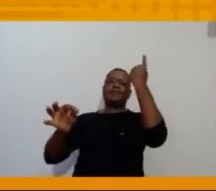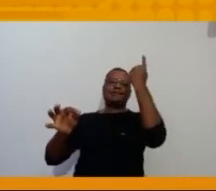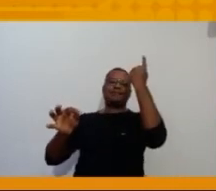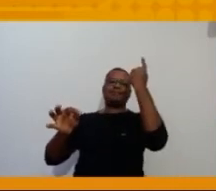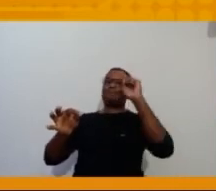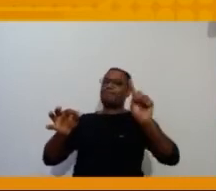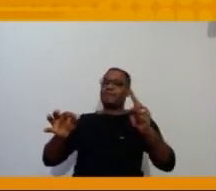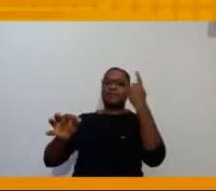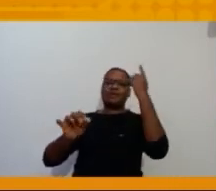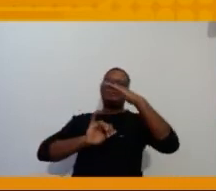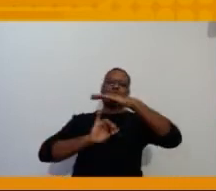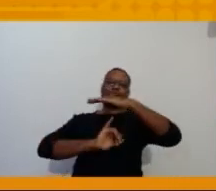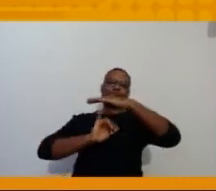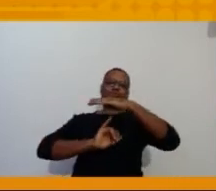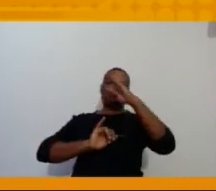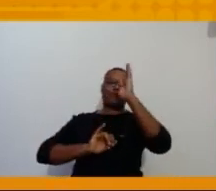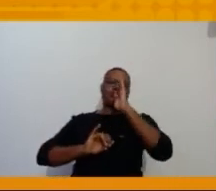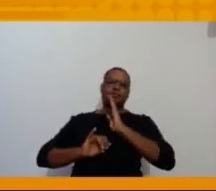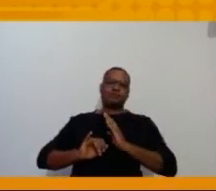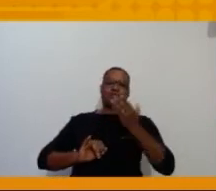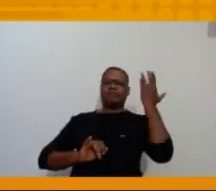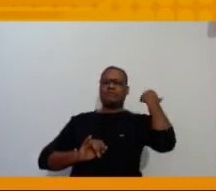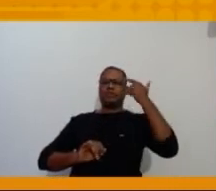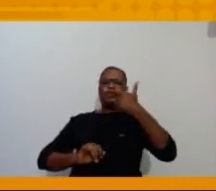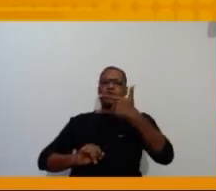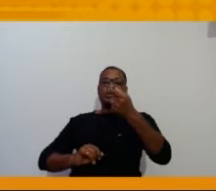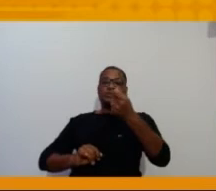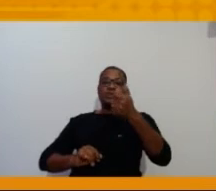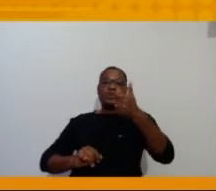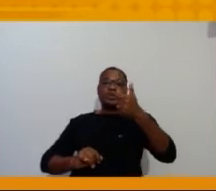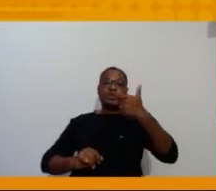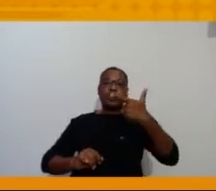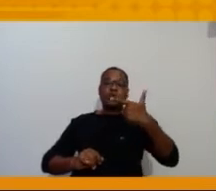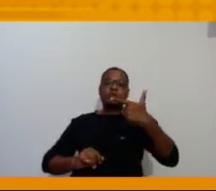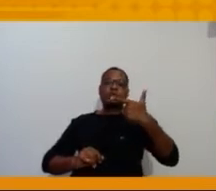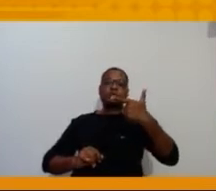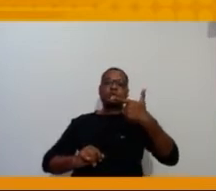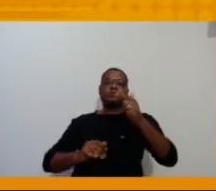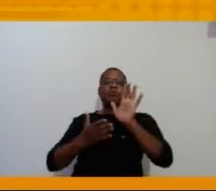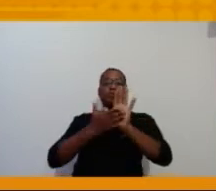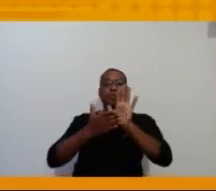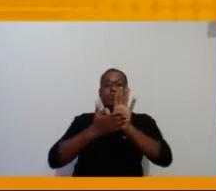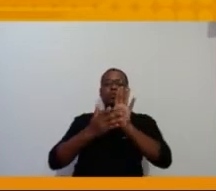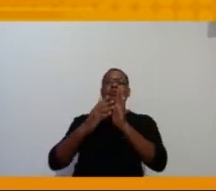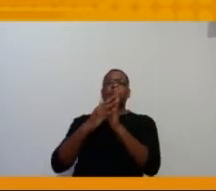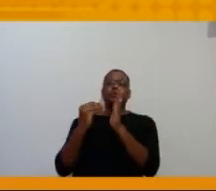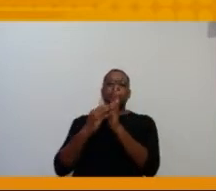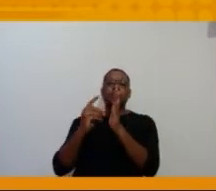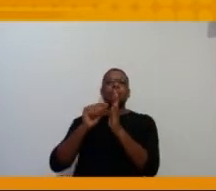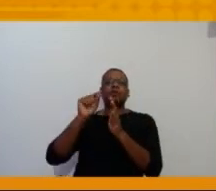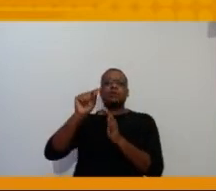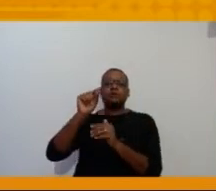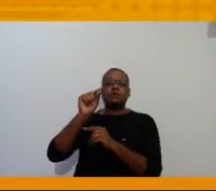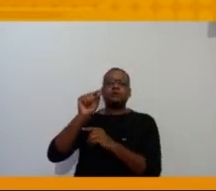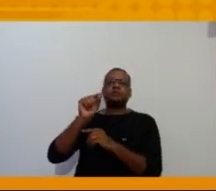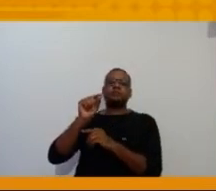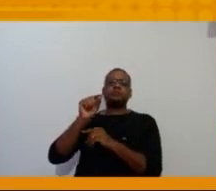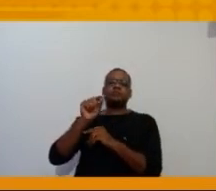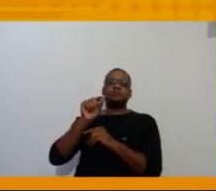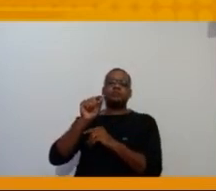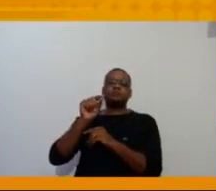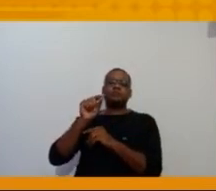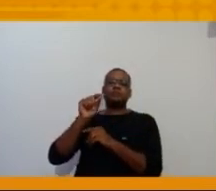Brasil, em 2012, a propor um modelo de educação, considerando que era importante manter